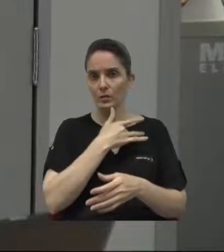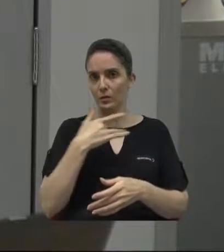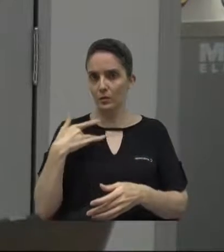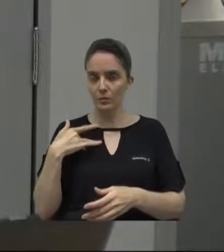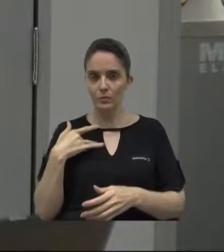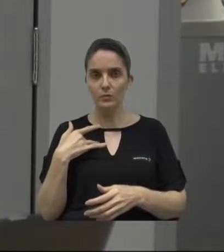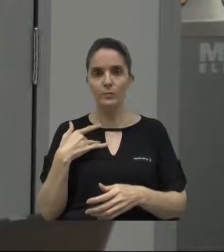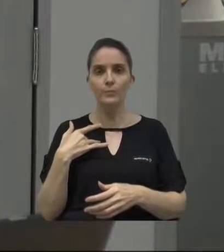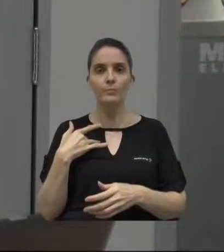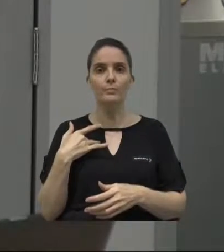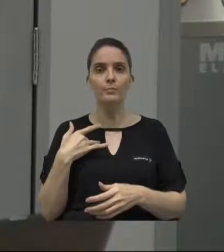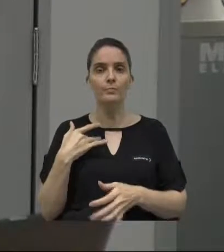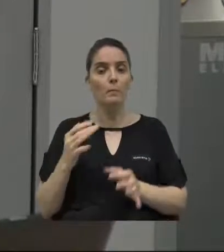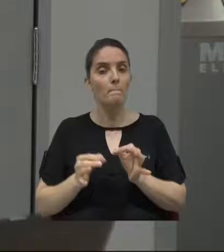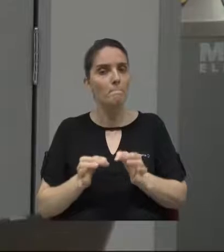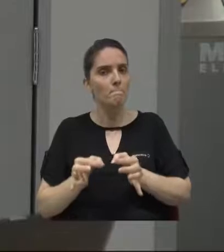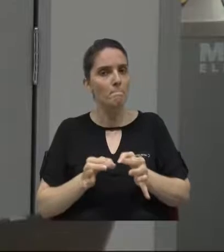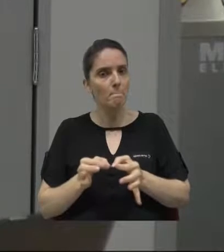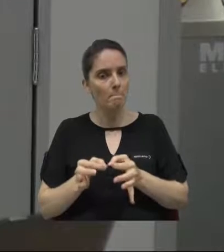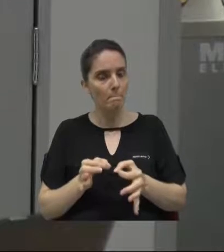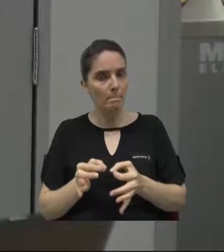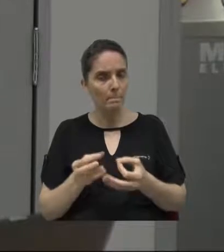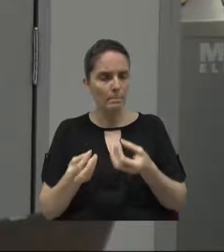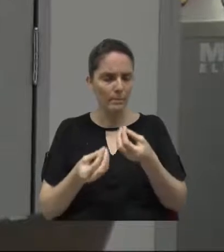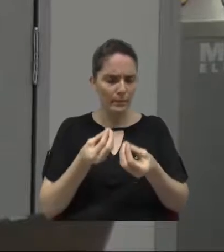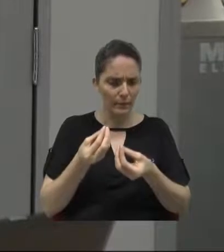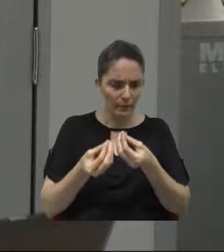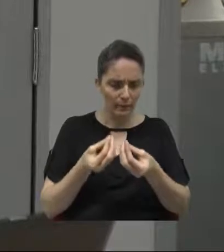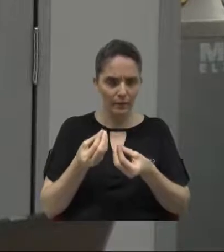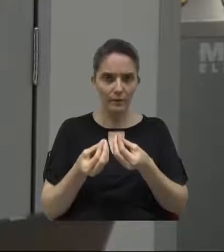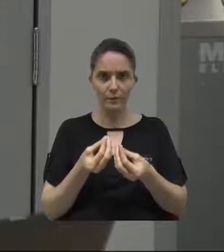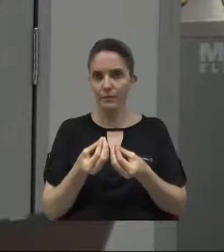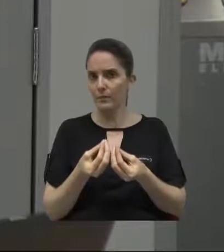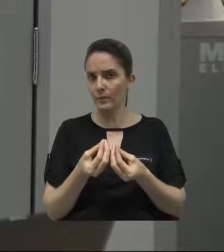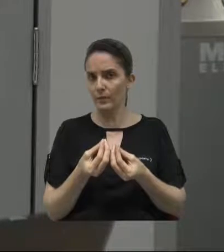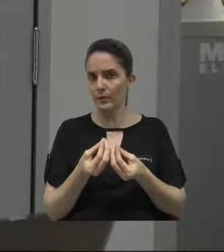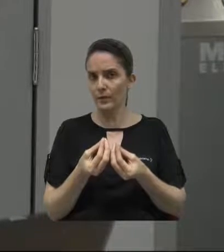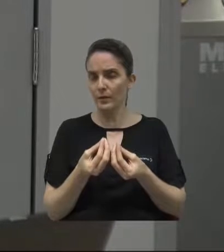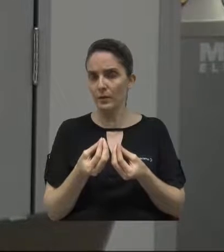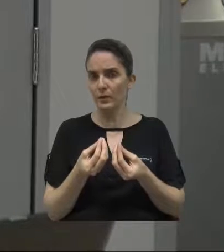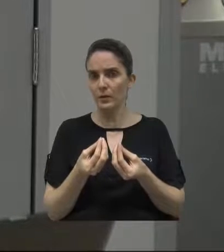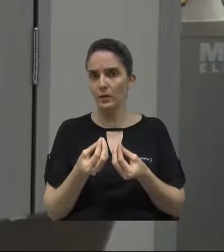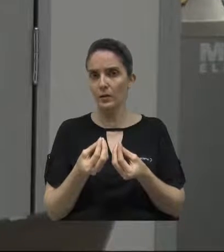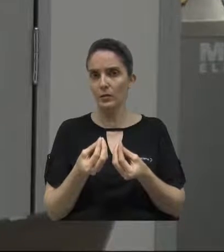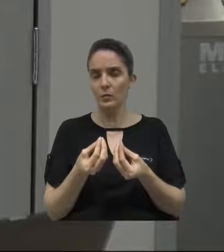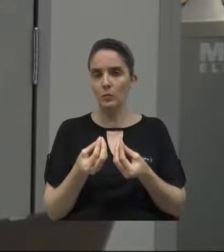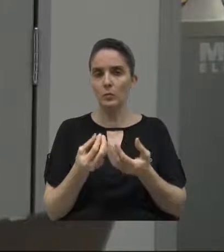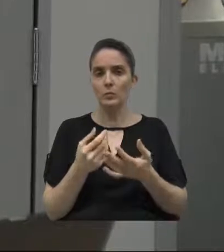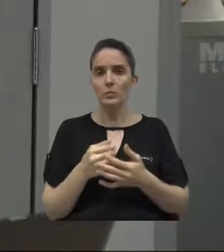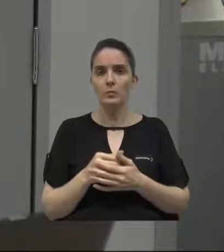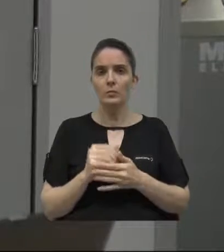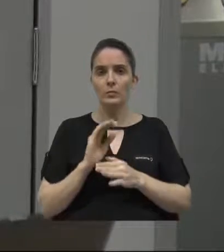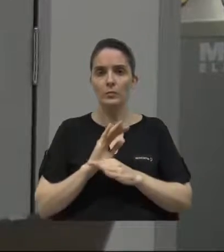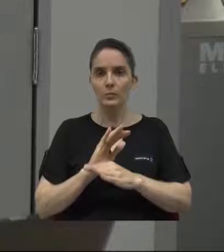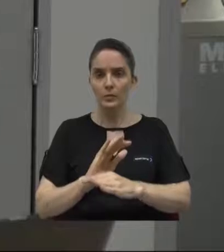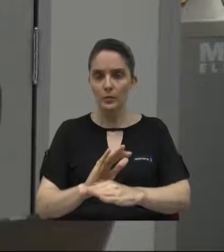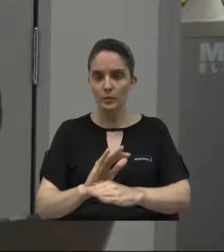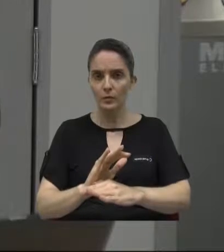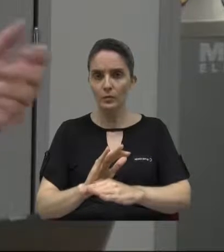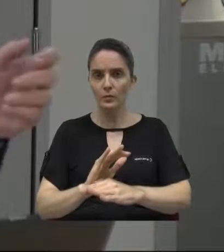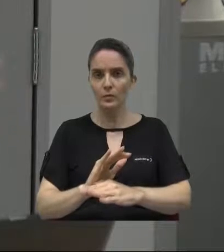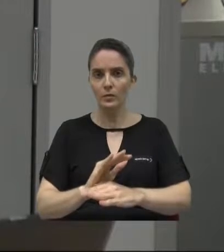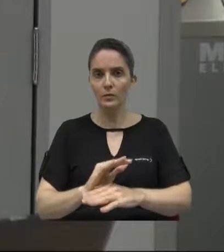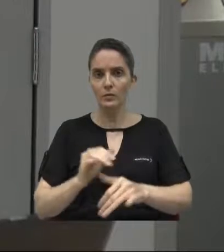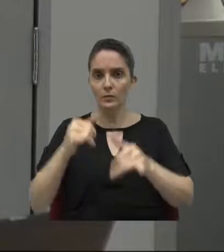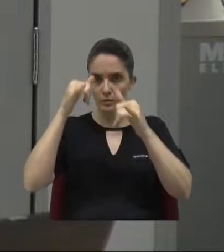podemos, doutora Mari, elaborar alguma ferramenta, algum mecanismo, vereador, para poder contribuir com essa agressão. Eu